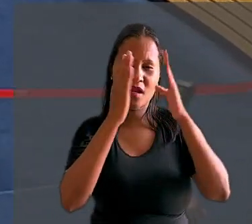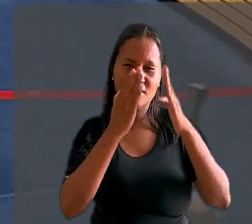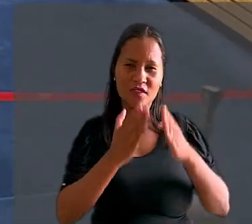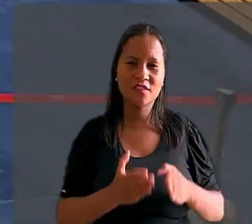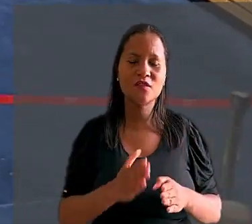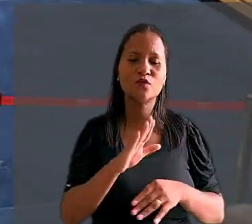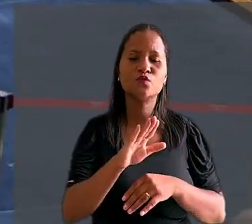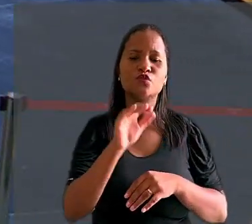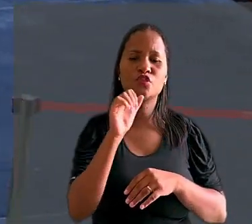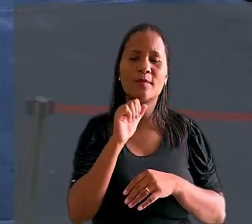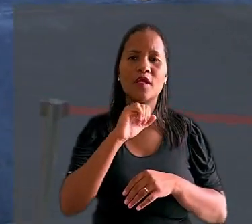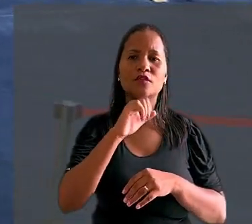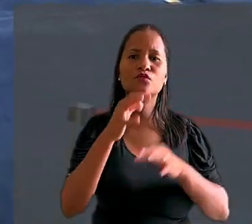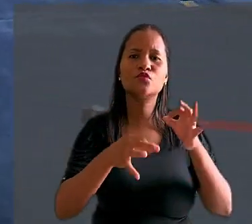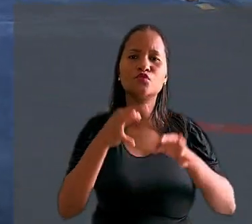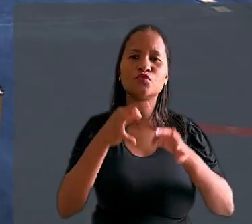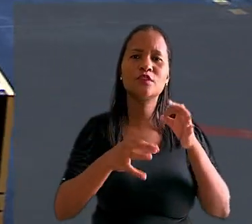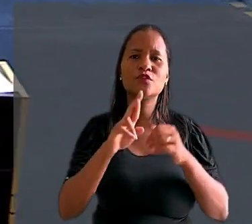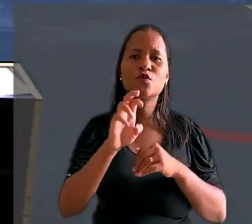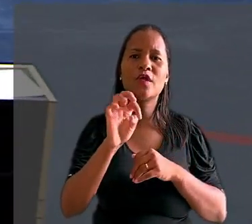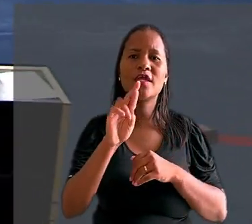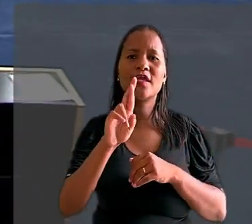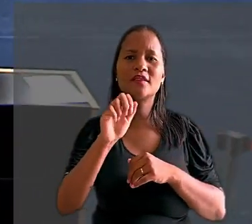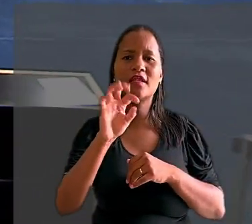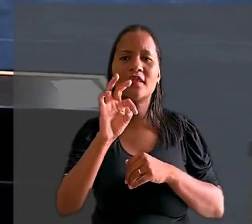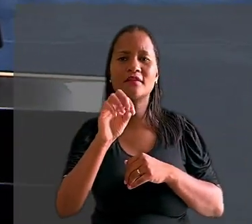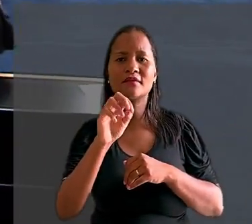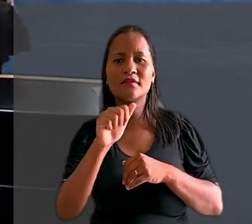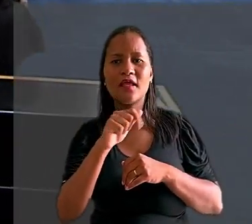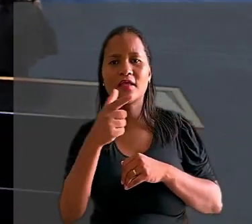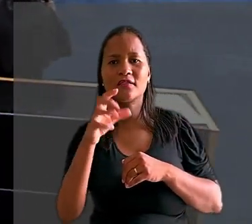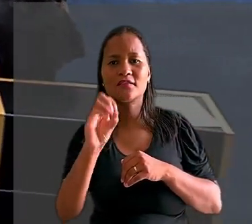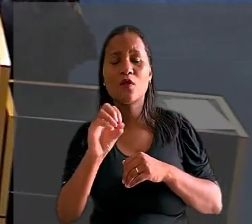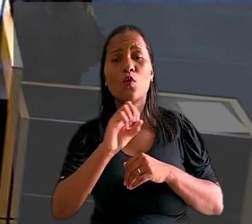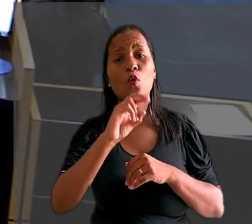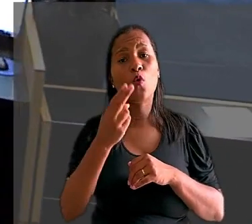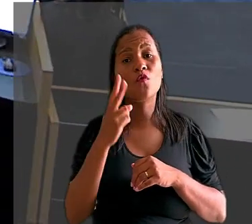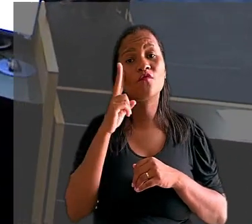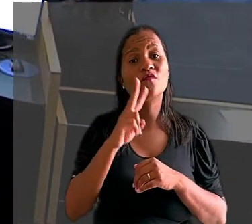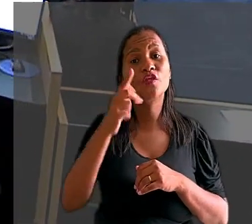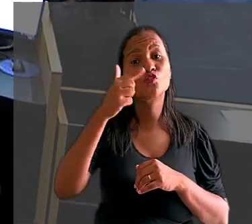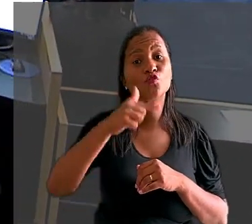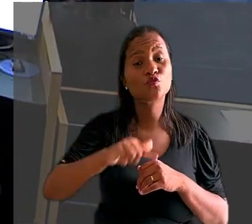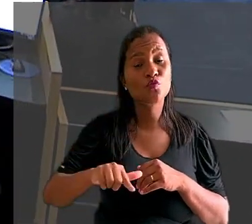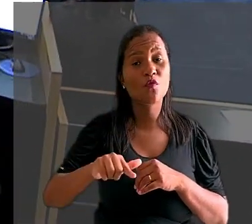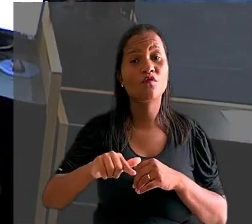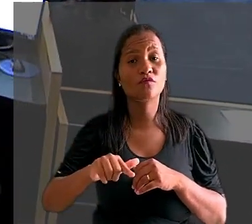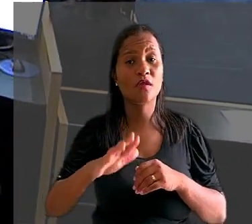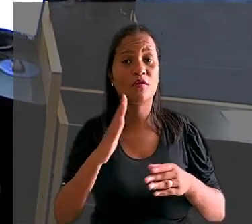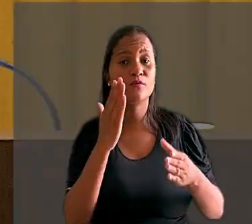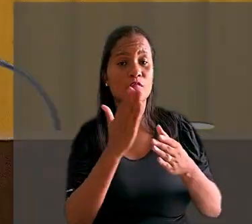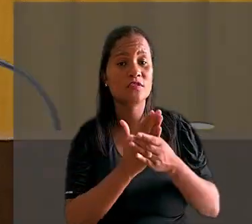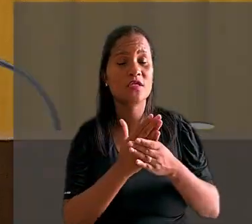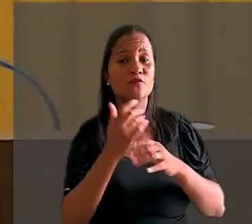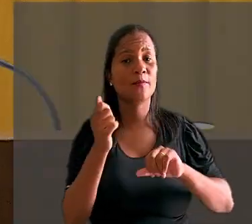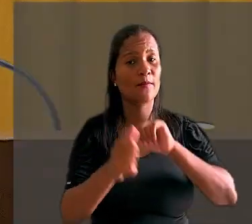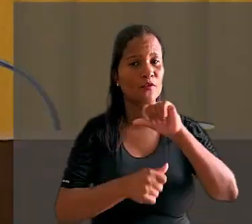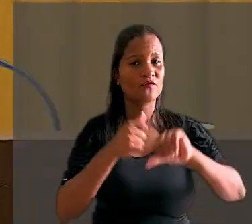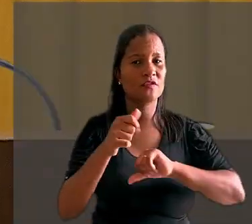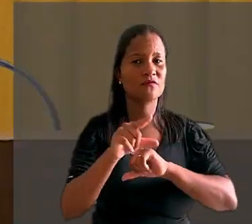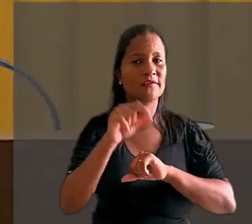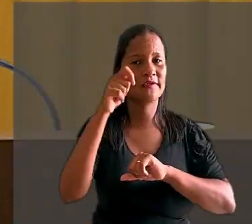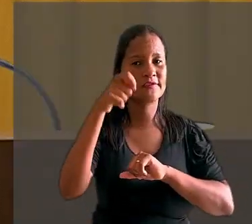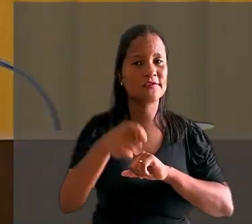a avaliação do chamado juízo de retratação, ou reexame do caso para eventual modificação da